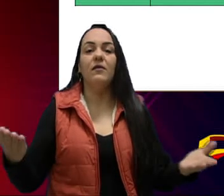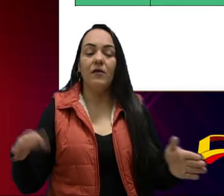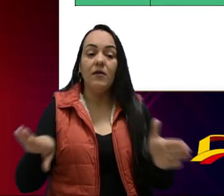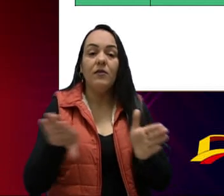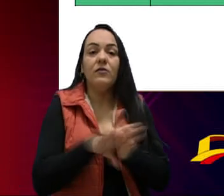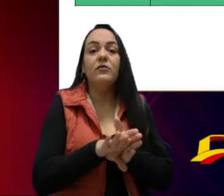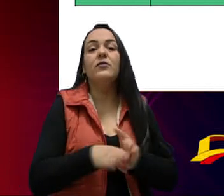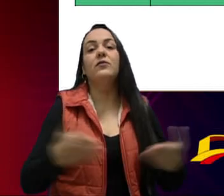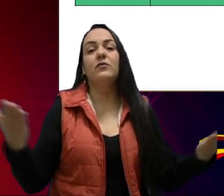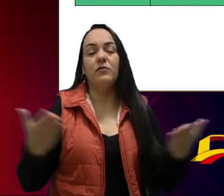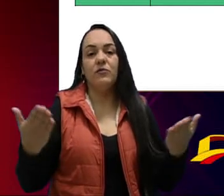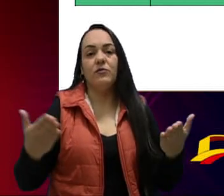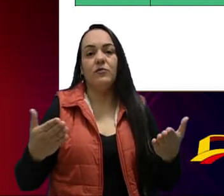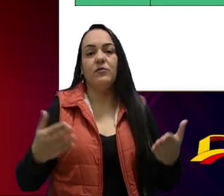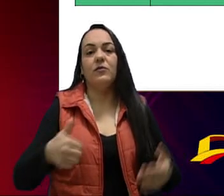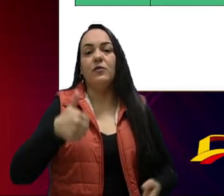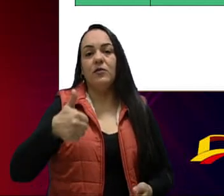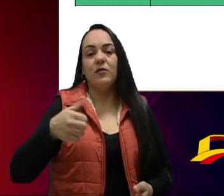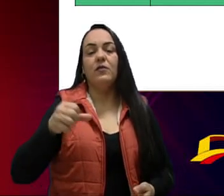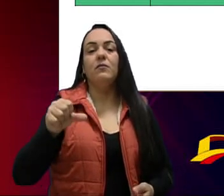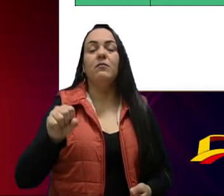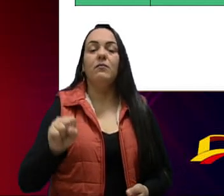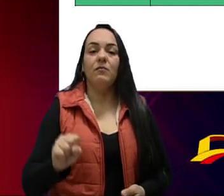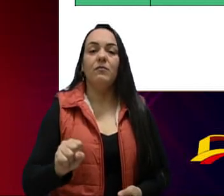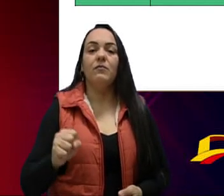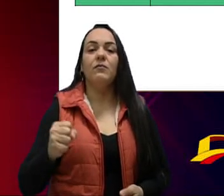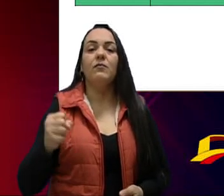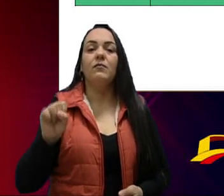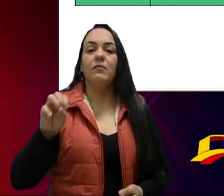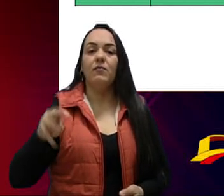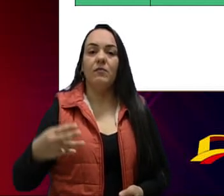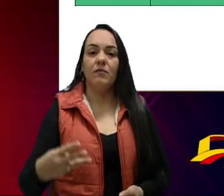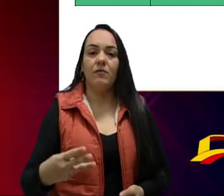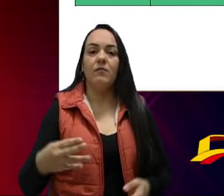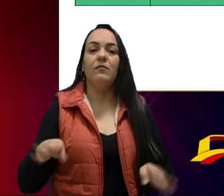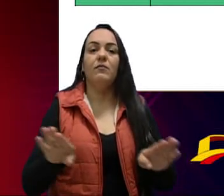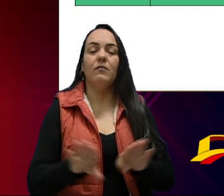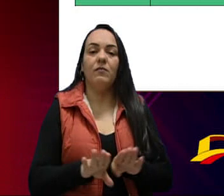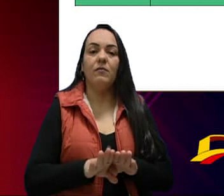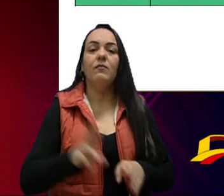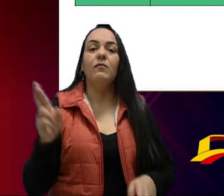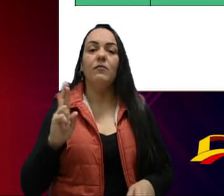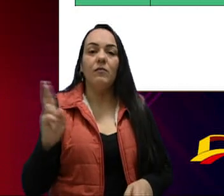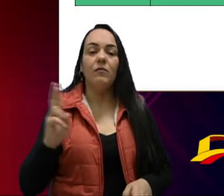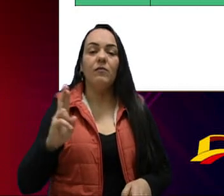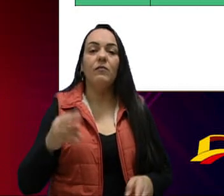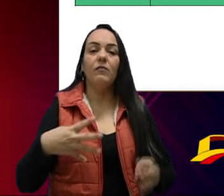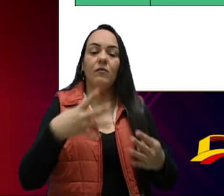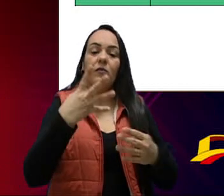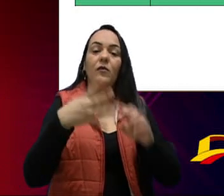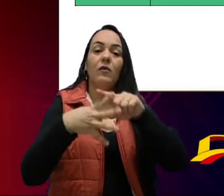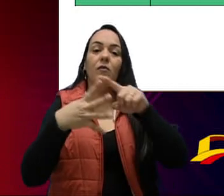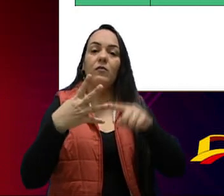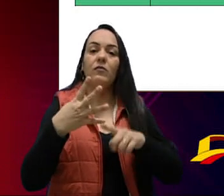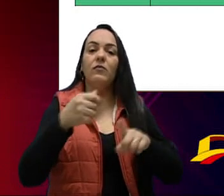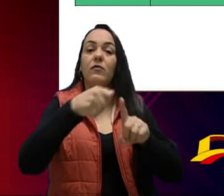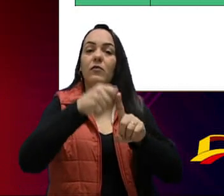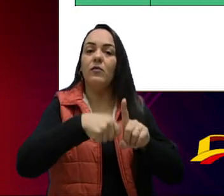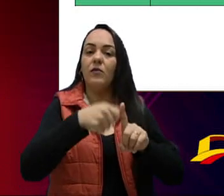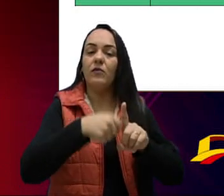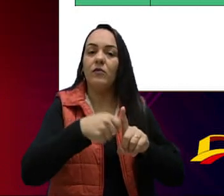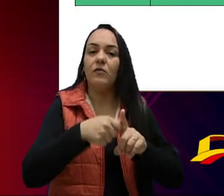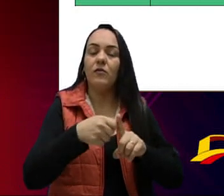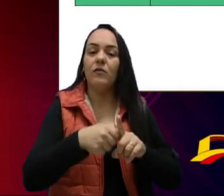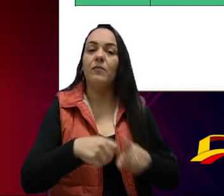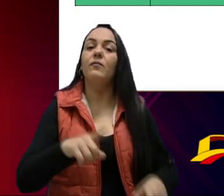orçamentário de seis milhões 183 certo e a minha questão é quer dizer que ainda nesse quadrimestres sobrou seis